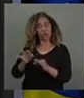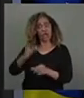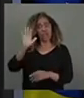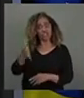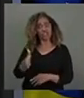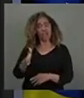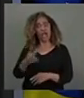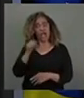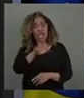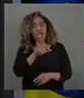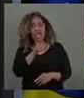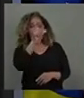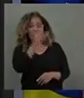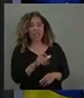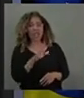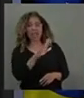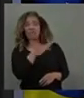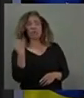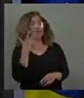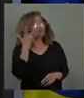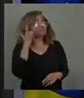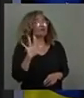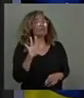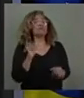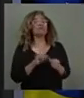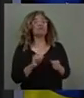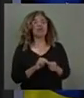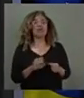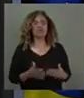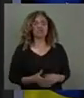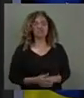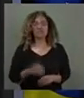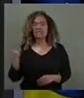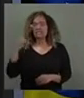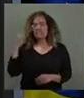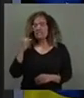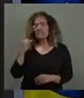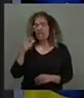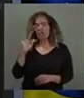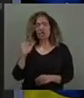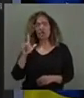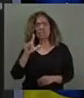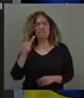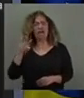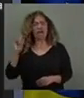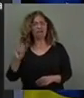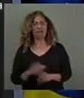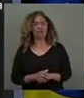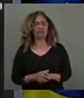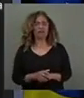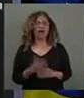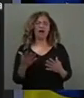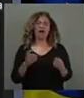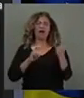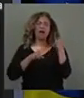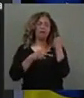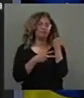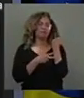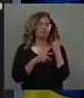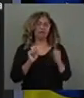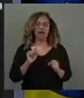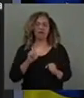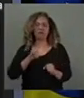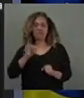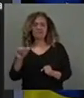julgados. Ele morreu sem saber o que fez, senador Flávio. Que conversa é essa? Ah, Magno Malta, eles vão te